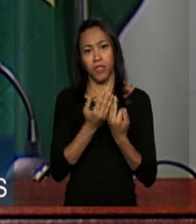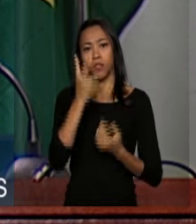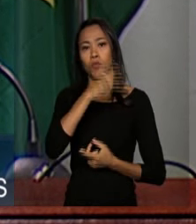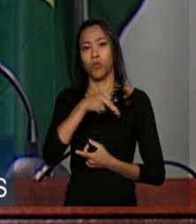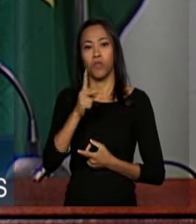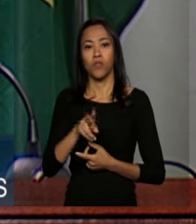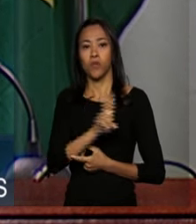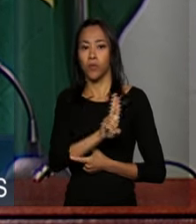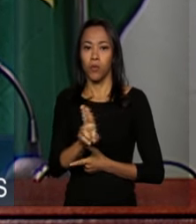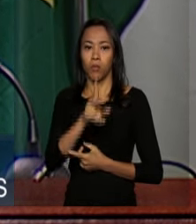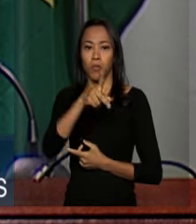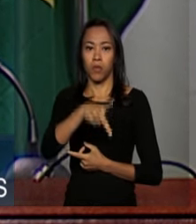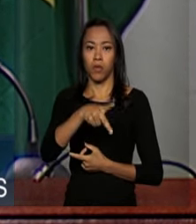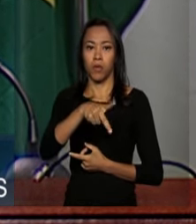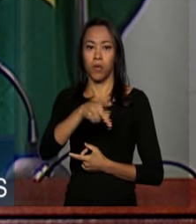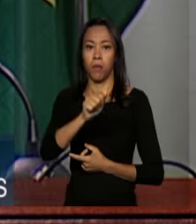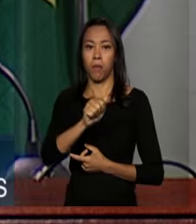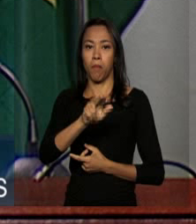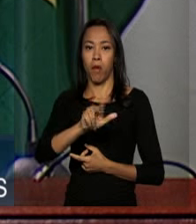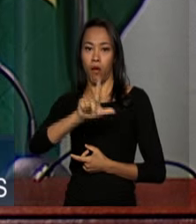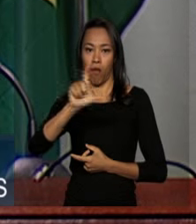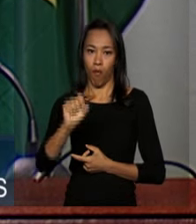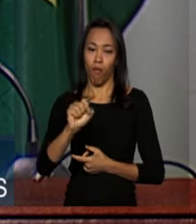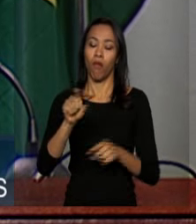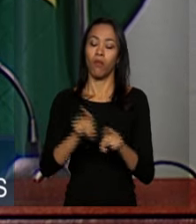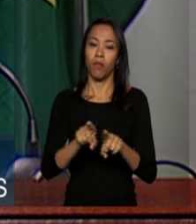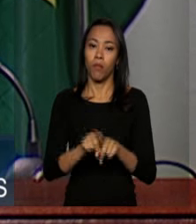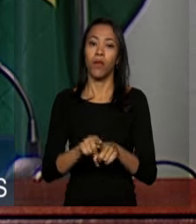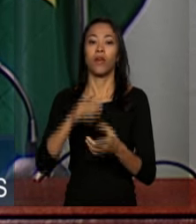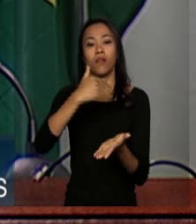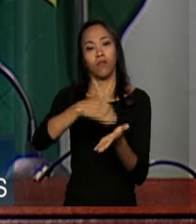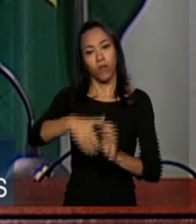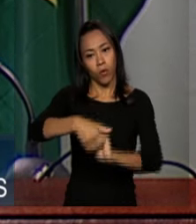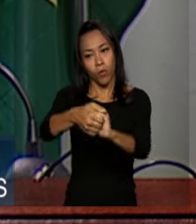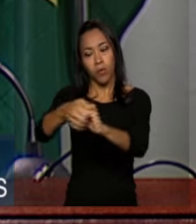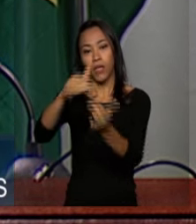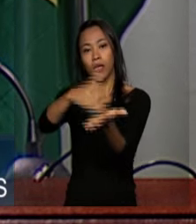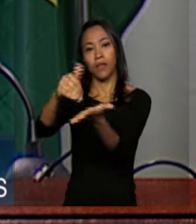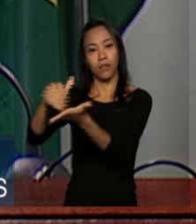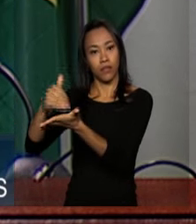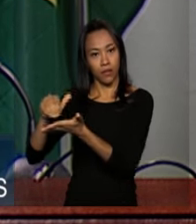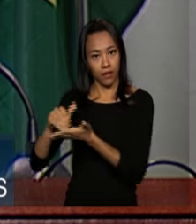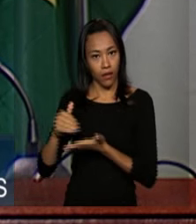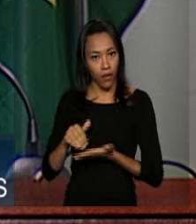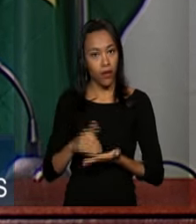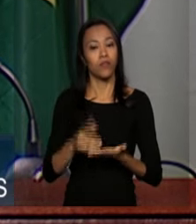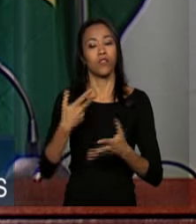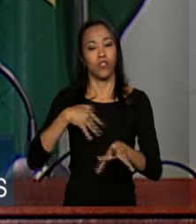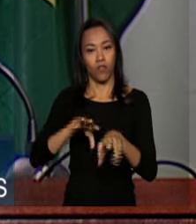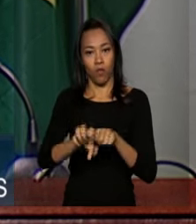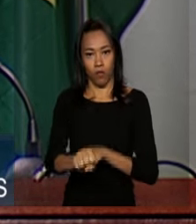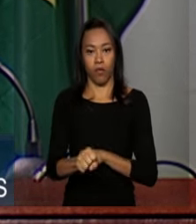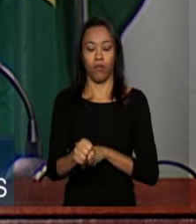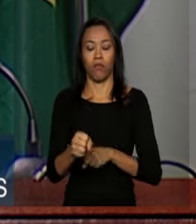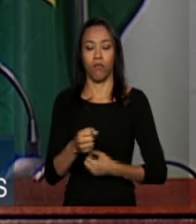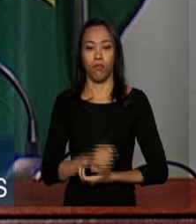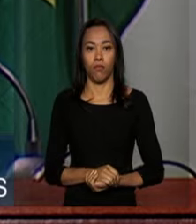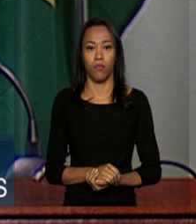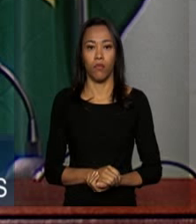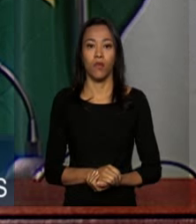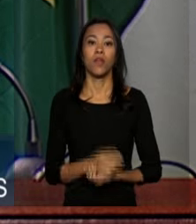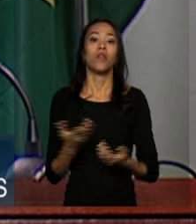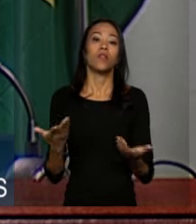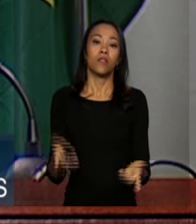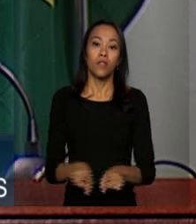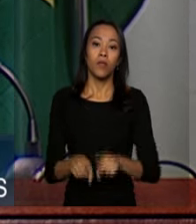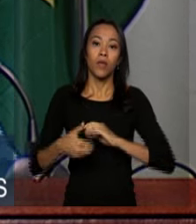professor Paulo Kohl, cumprimentar os secretários e secretárias formandos do Instituto Rio Branco,